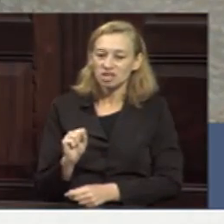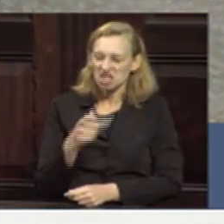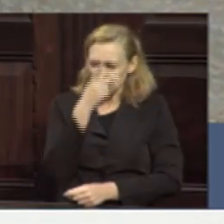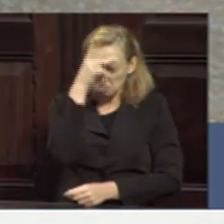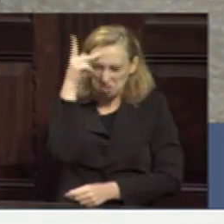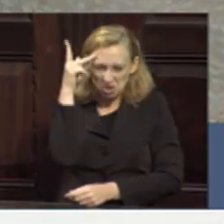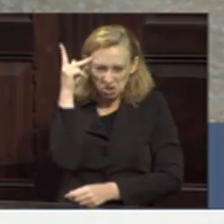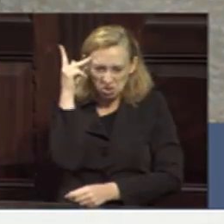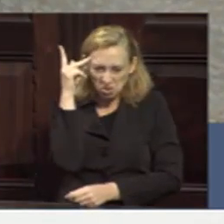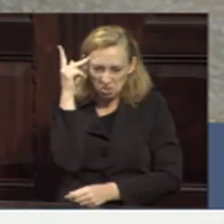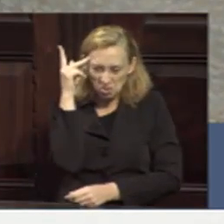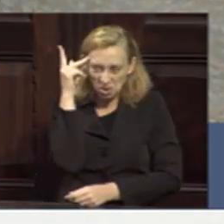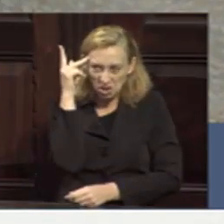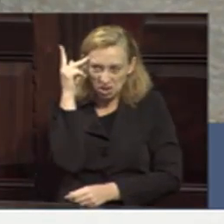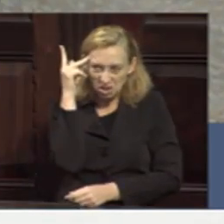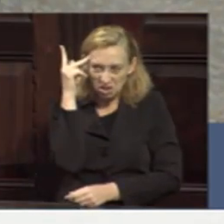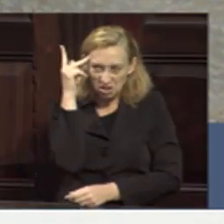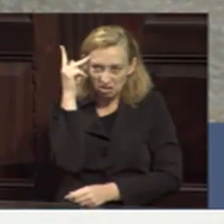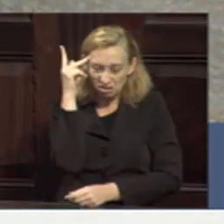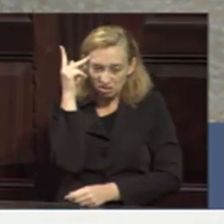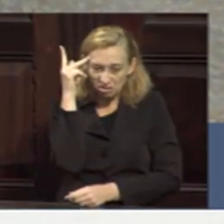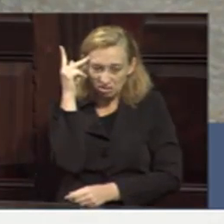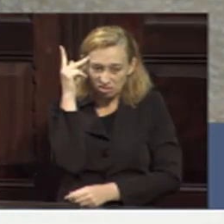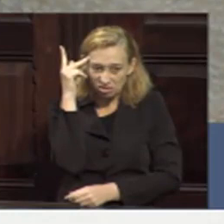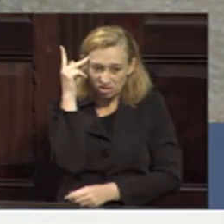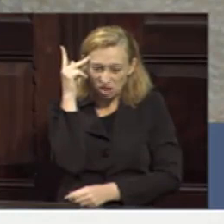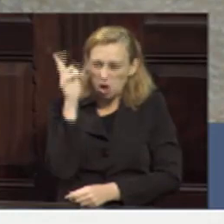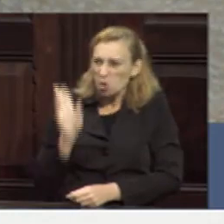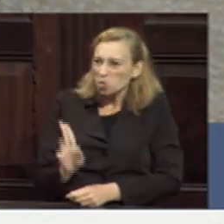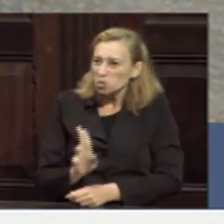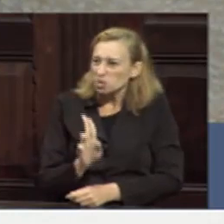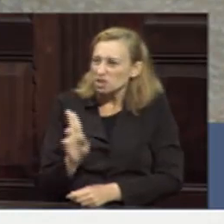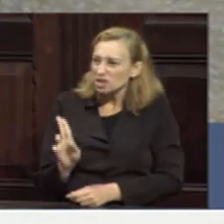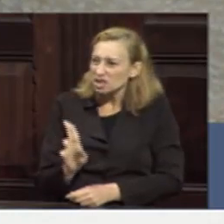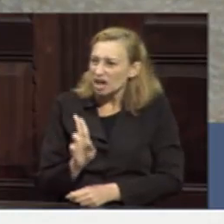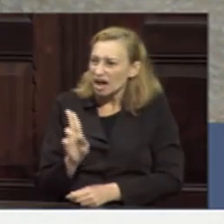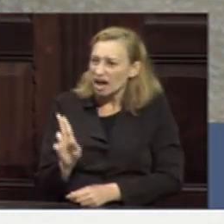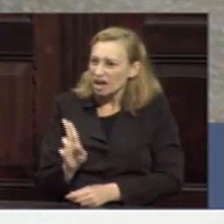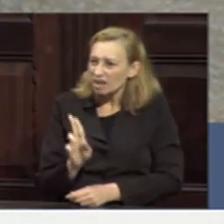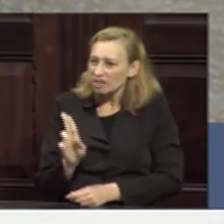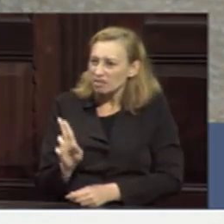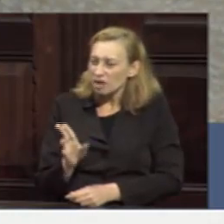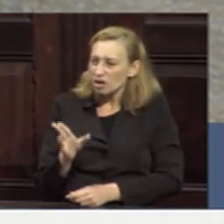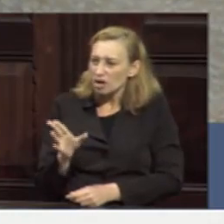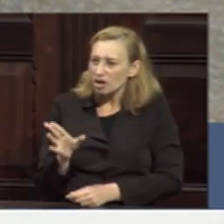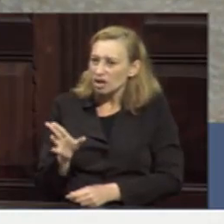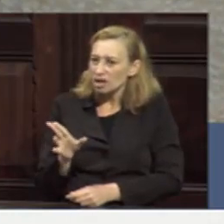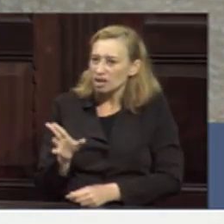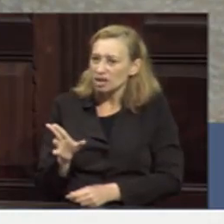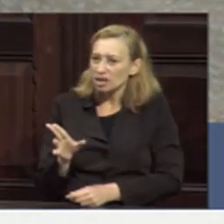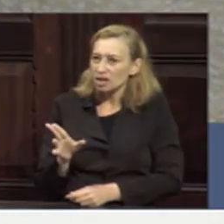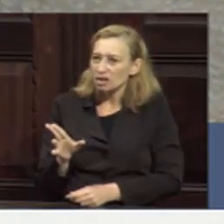hipócritas, devassos, exploravam assim a flor do sentimento.